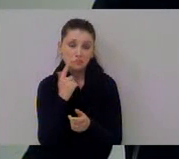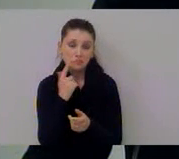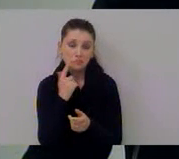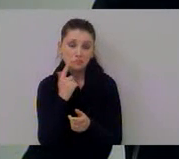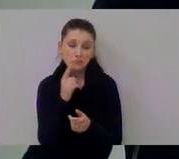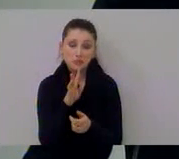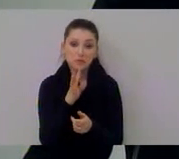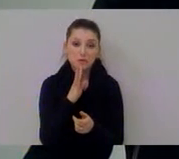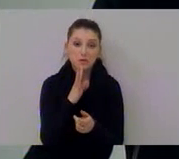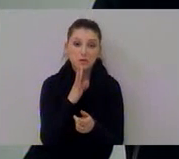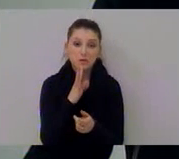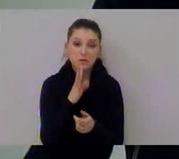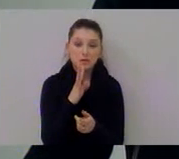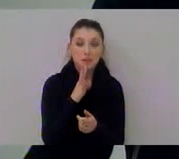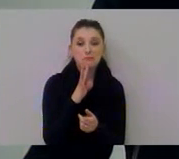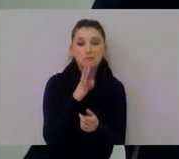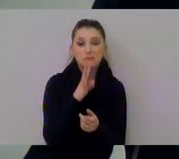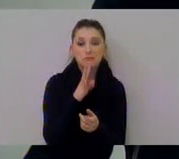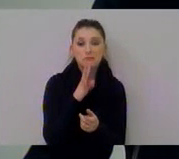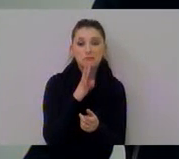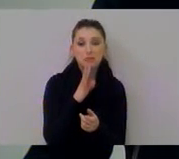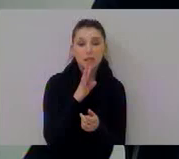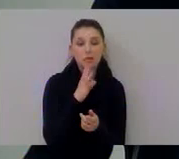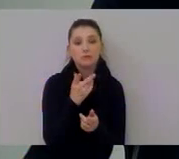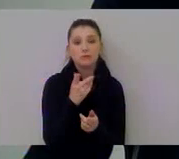que seria a questão